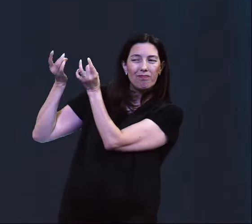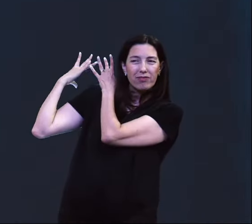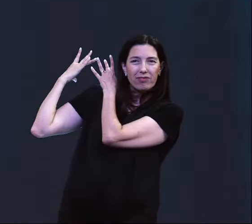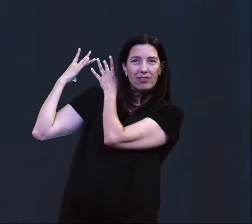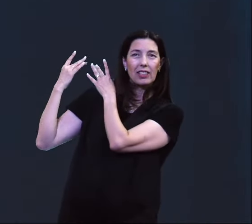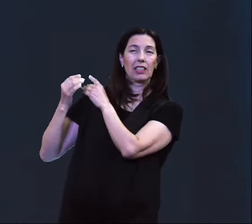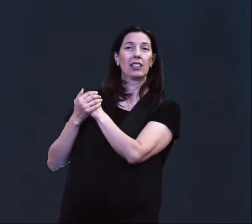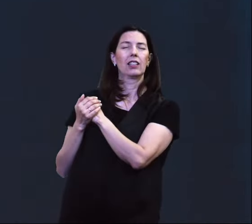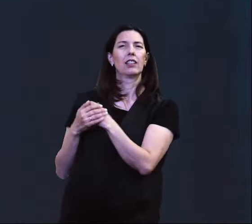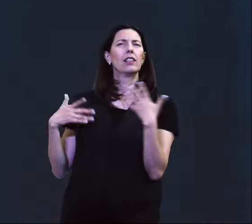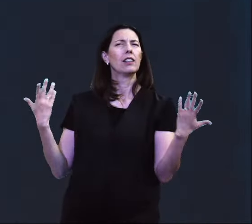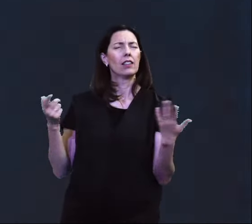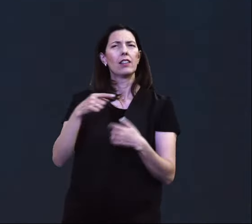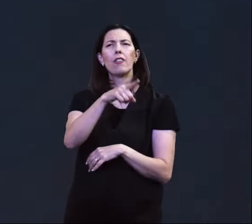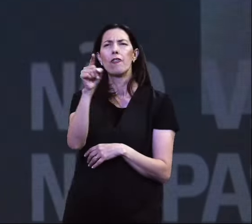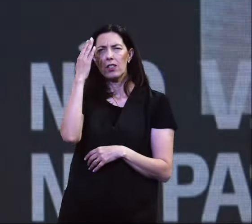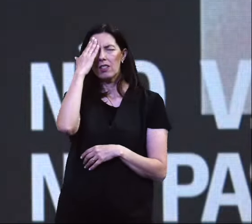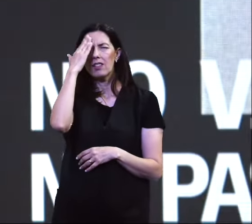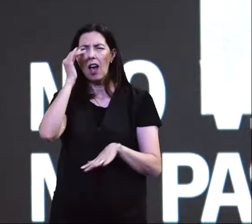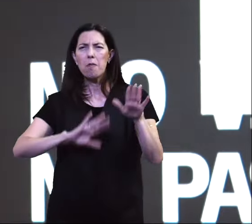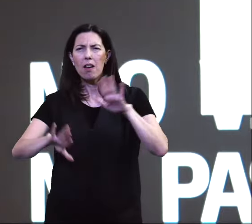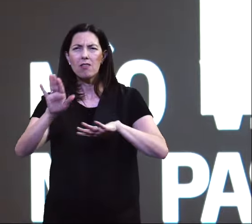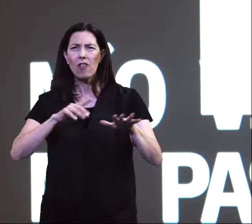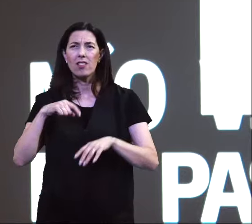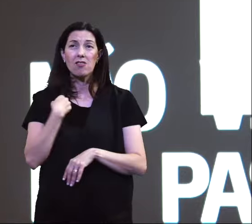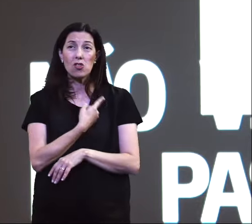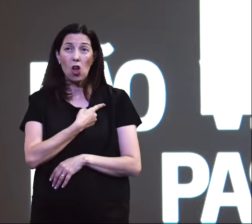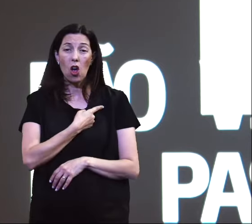vive coisas novas de Deus?